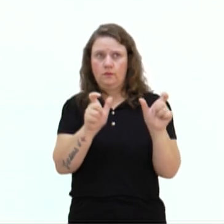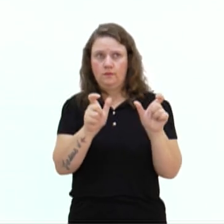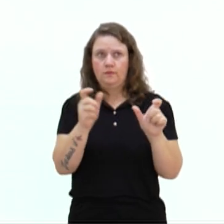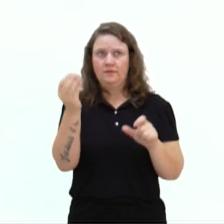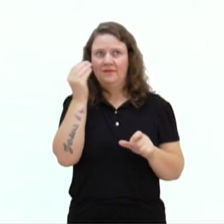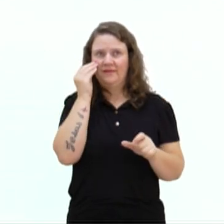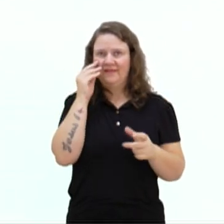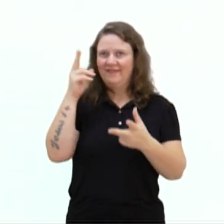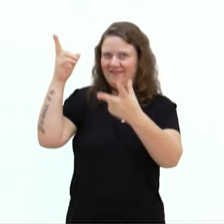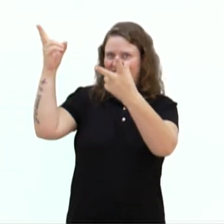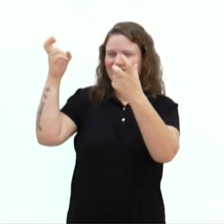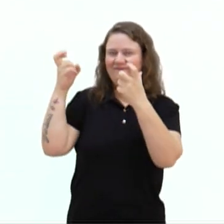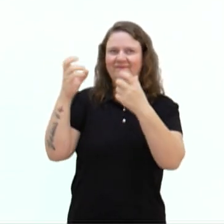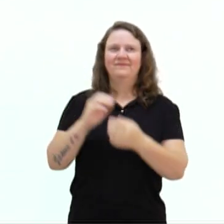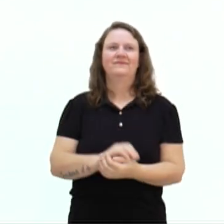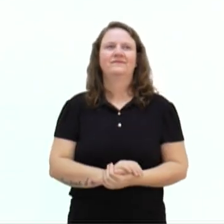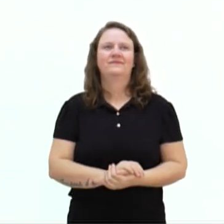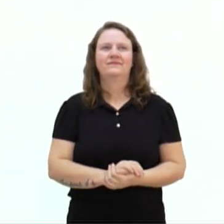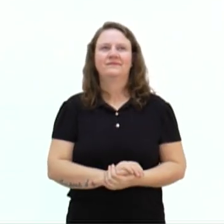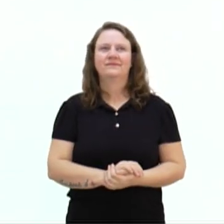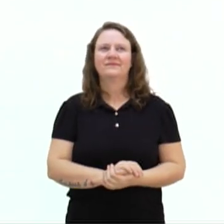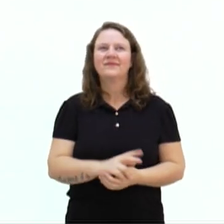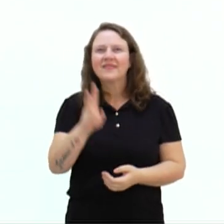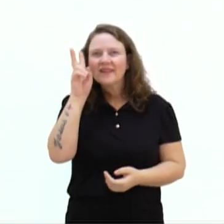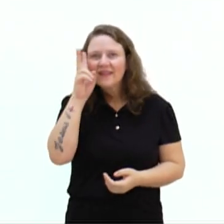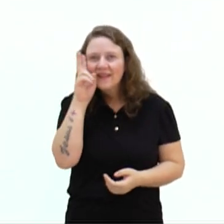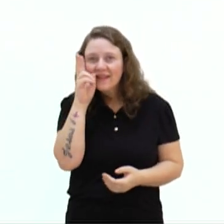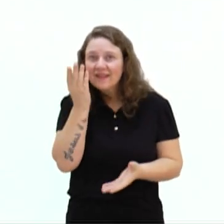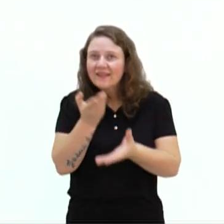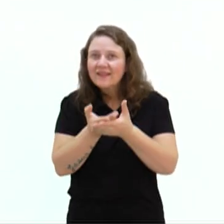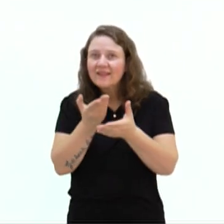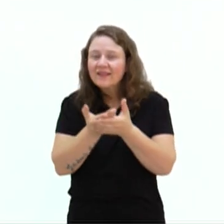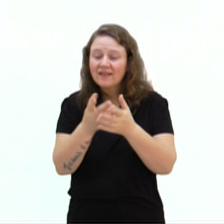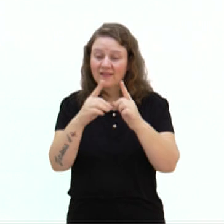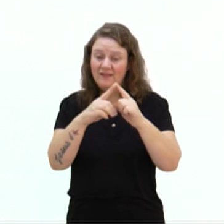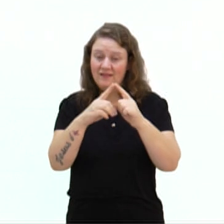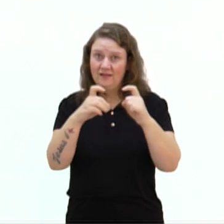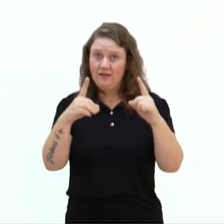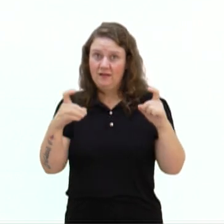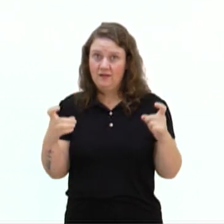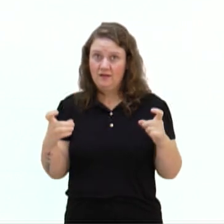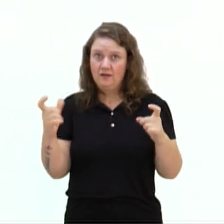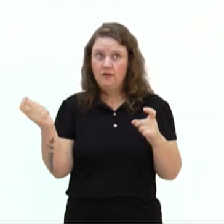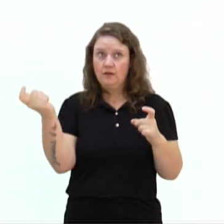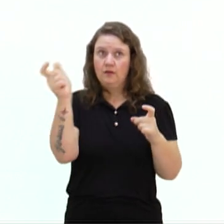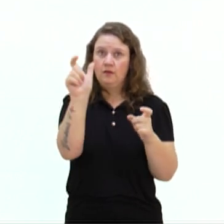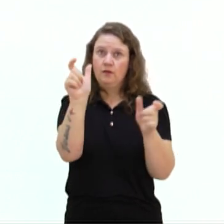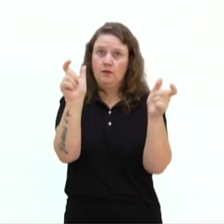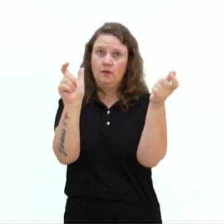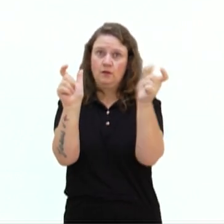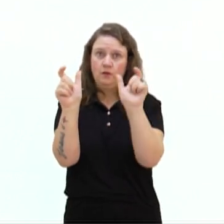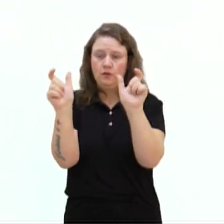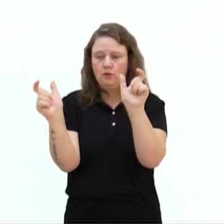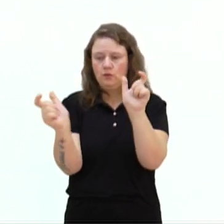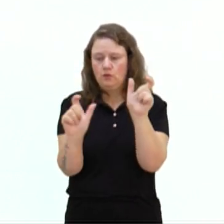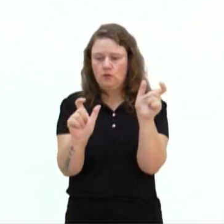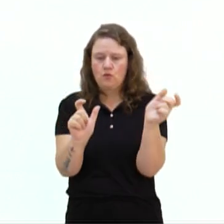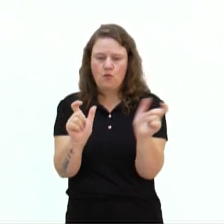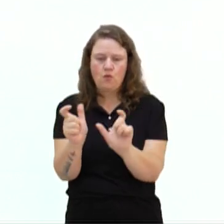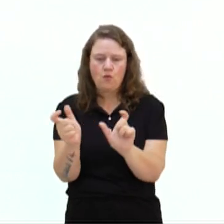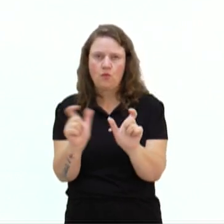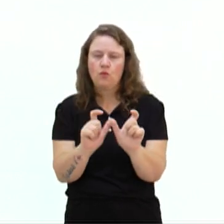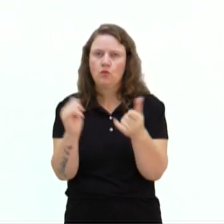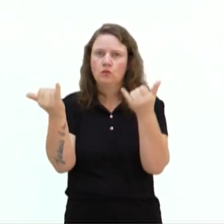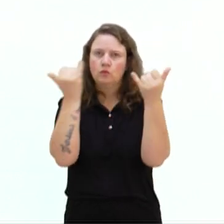ó. Tá? Lembram da aula de ciência? Vocês vão completar as informações aqui